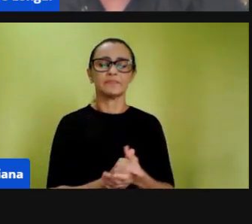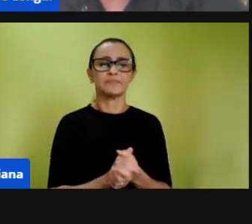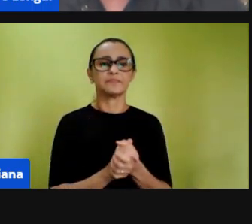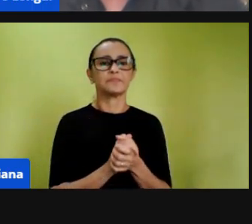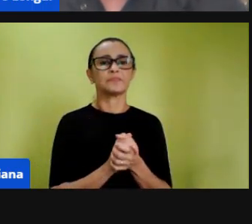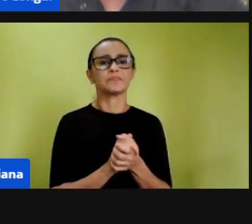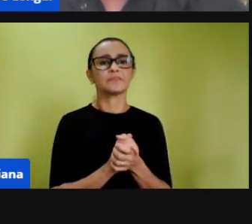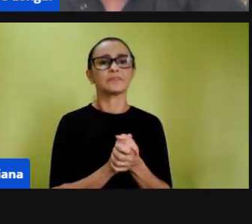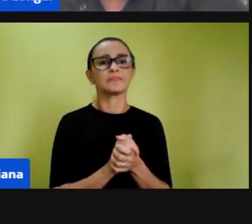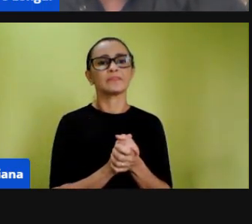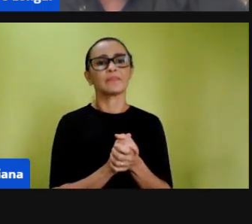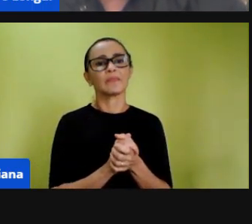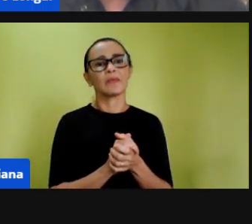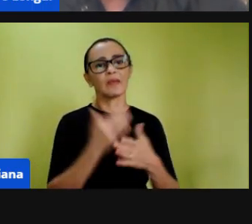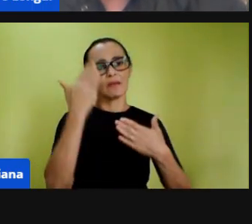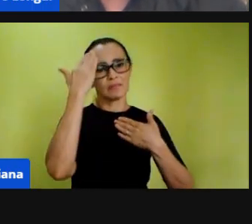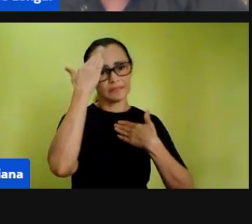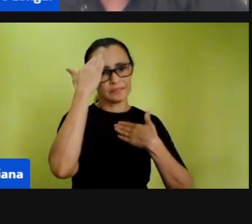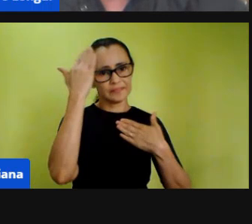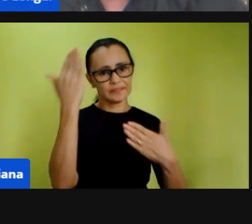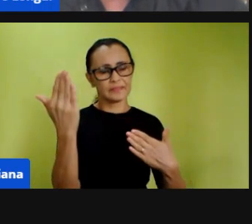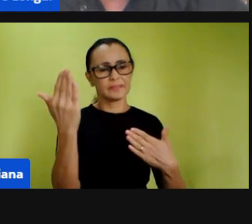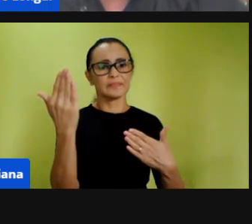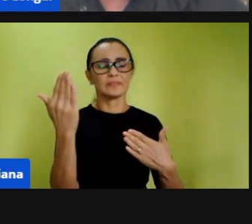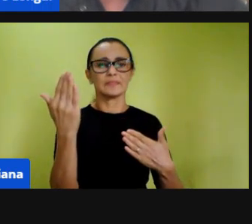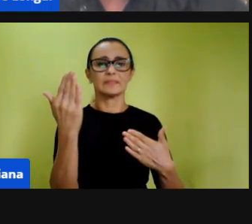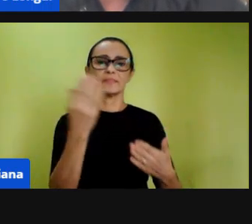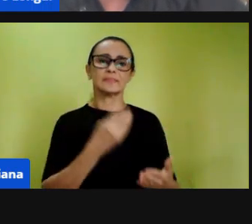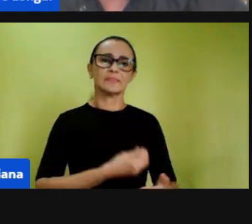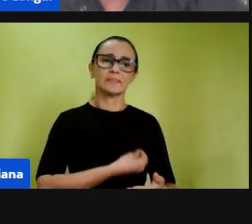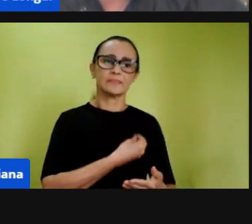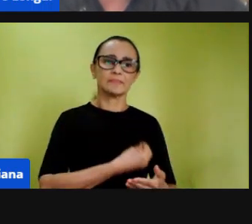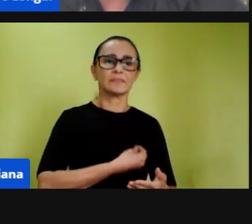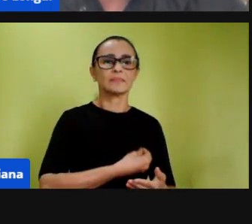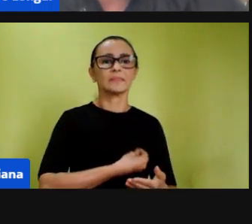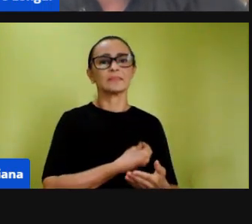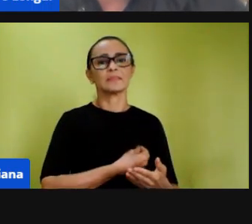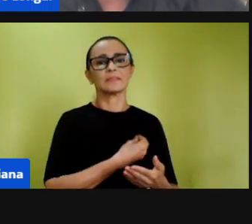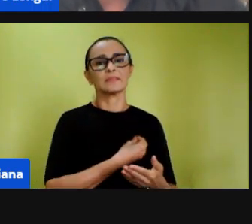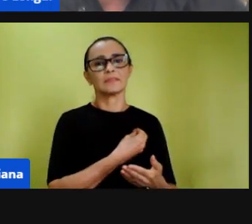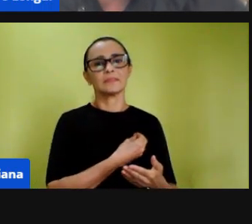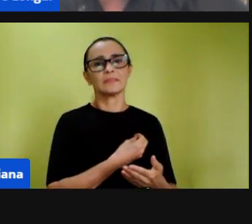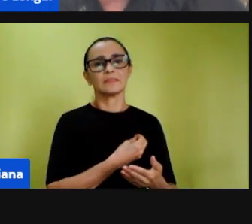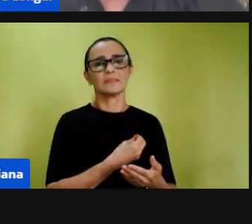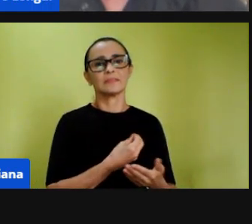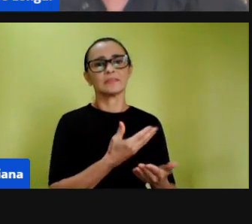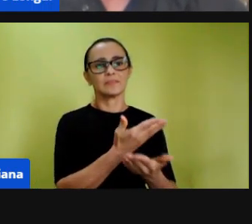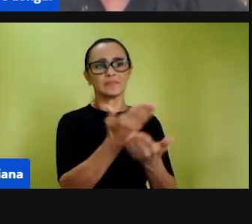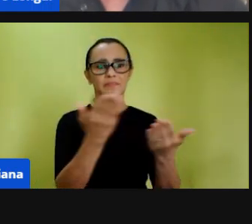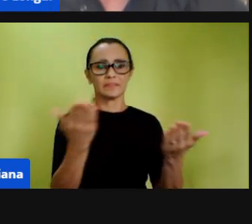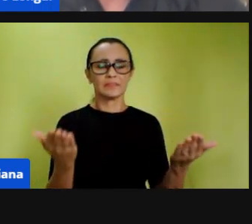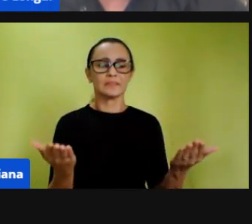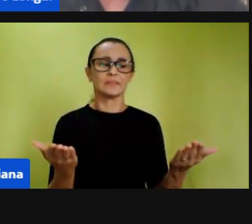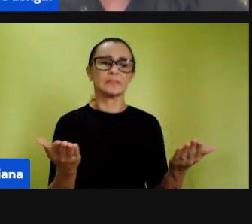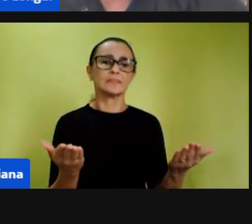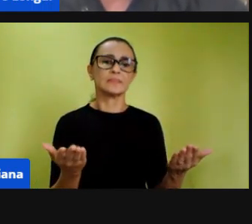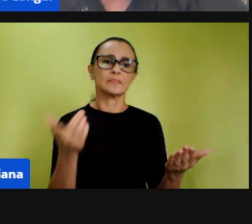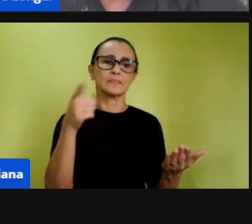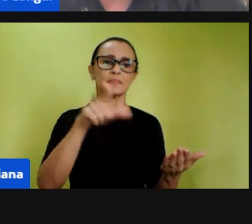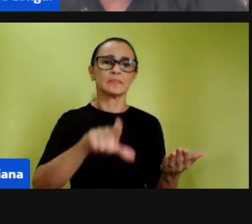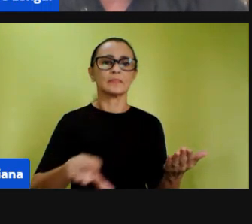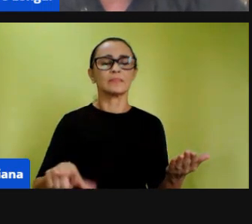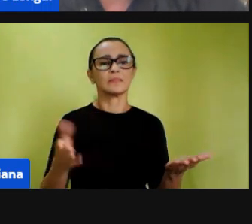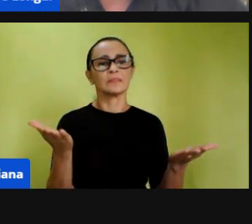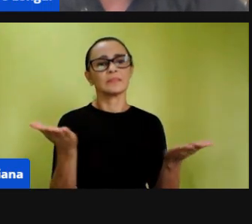Bom, então eu agradeço a presença, tá, de cada um de vocês mais uma vez, e eu passo